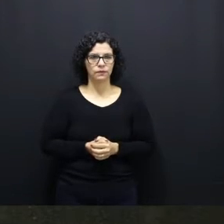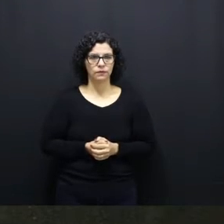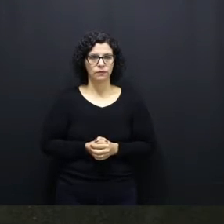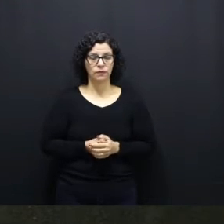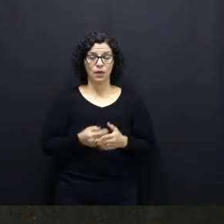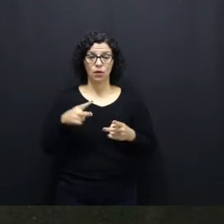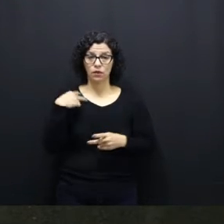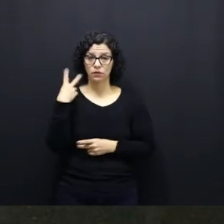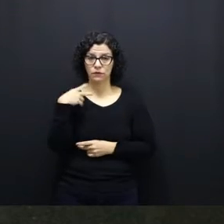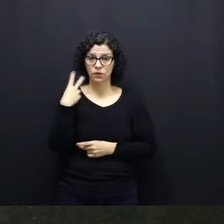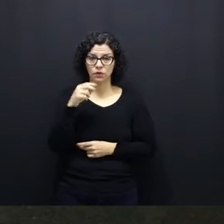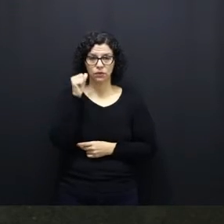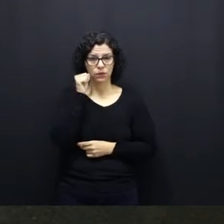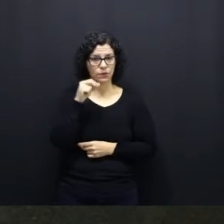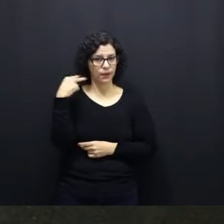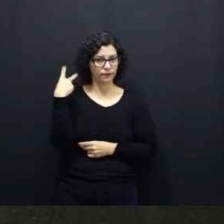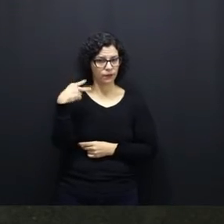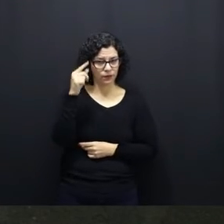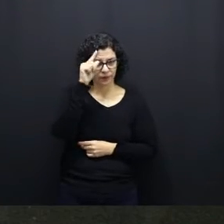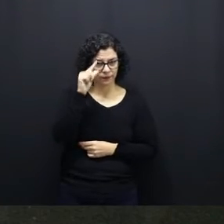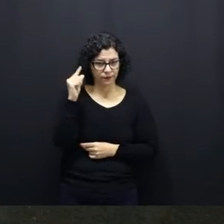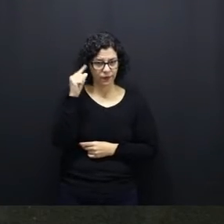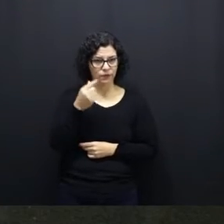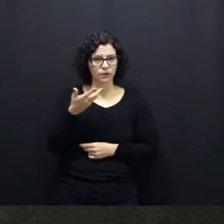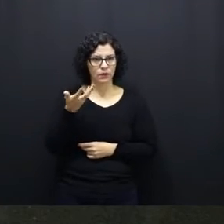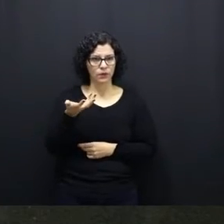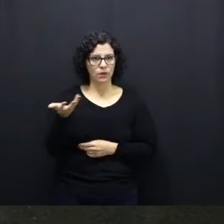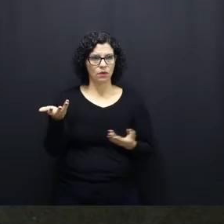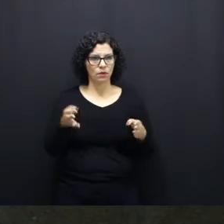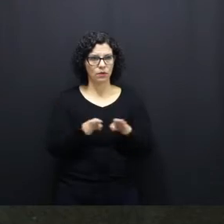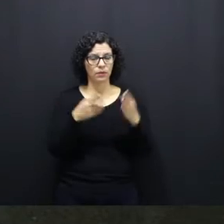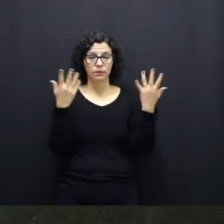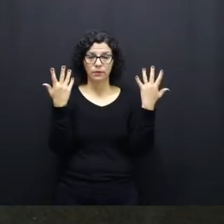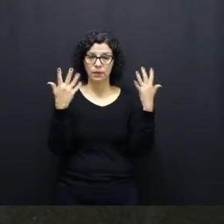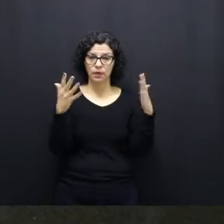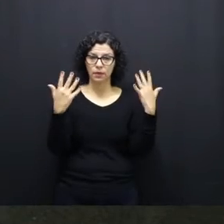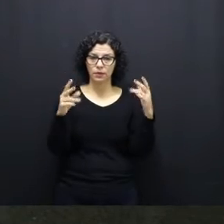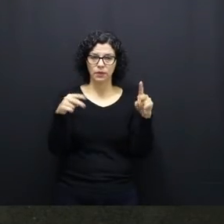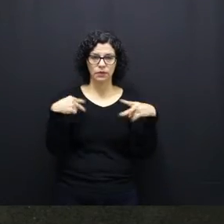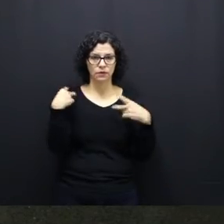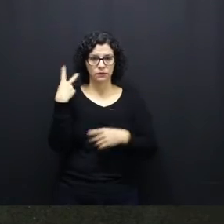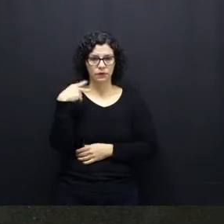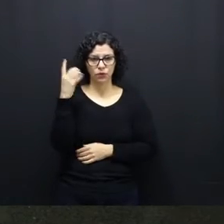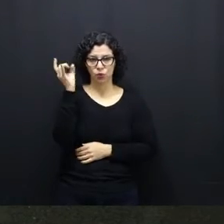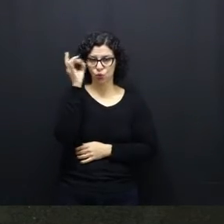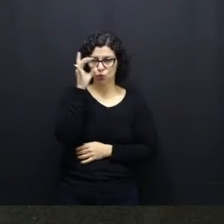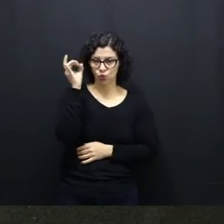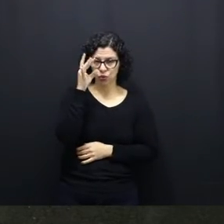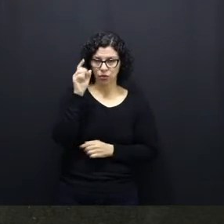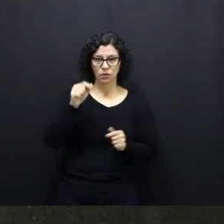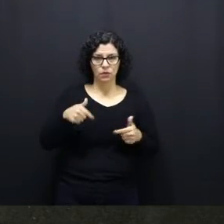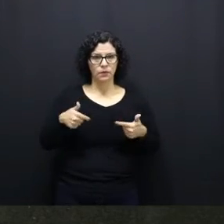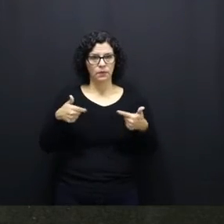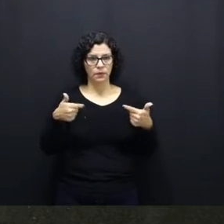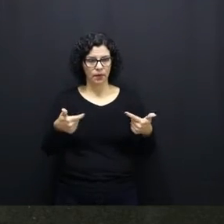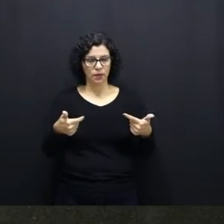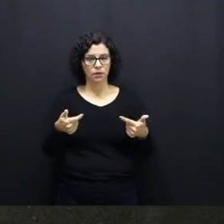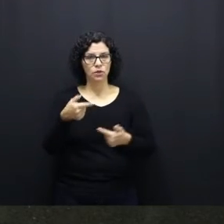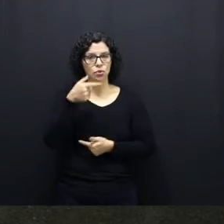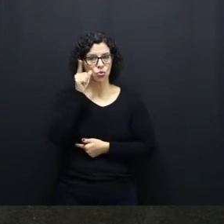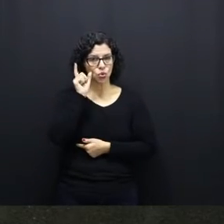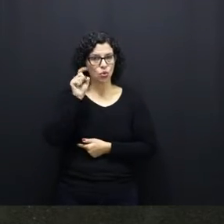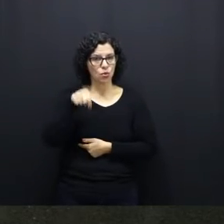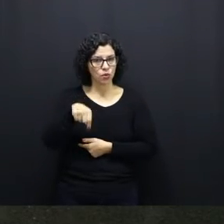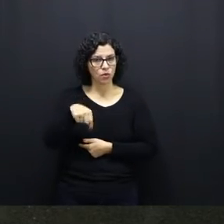os senhores vereadores senhora vereadora eu quero só parabenizar que o Vereador Juliano Martins pela ação pelo evento de